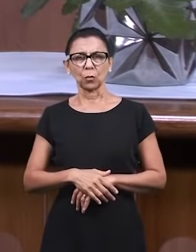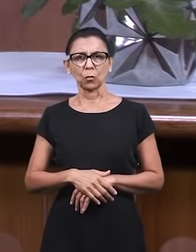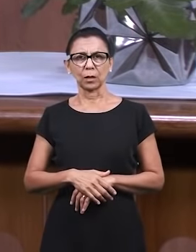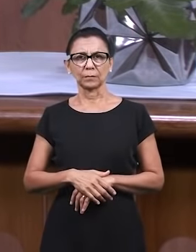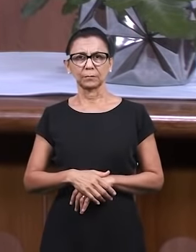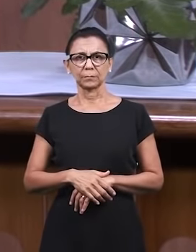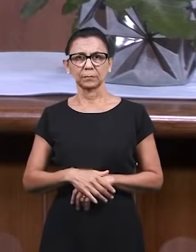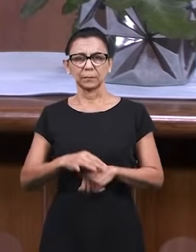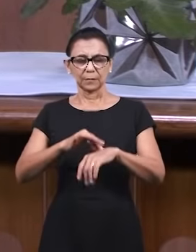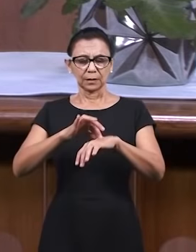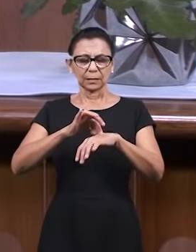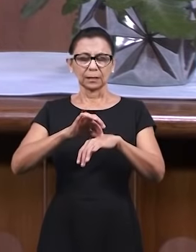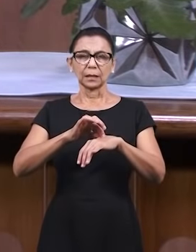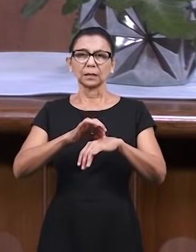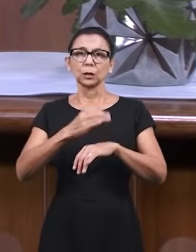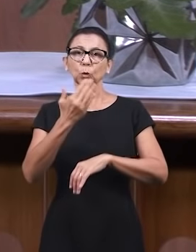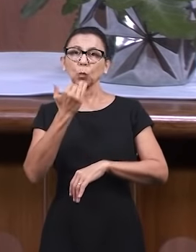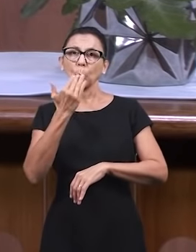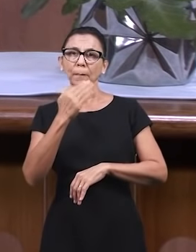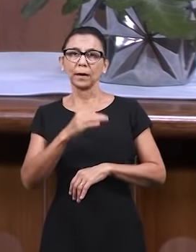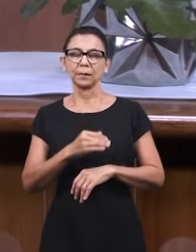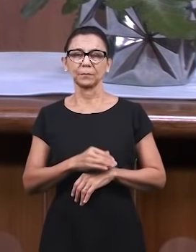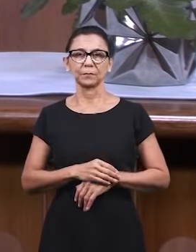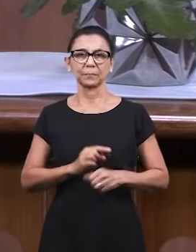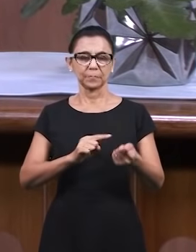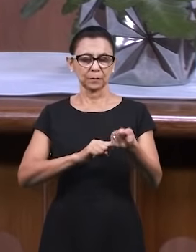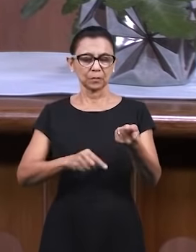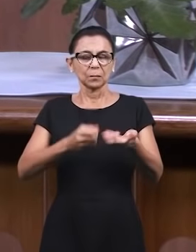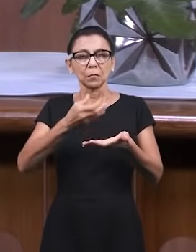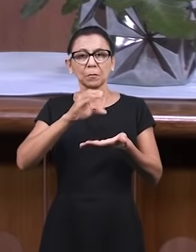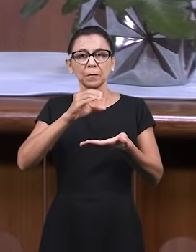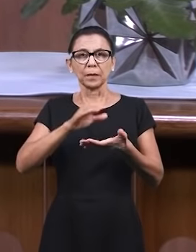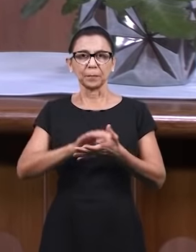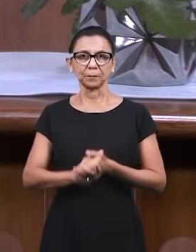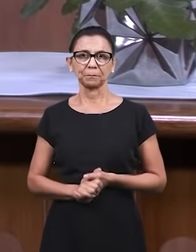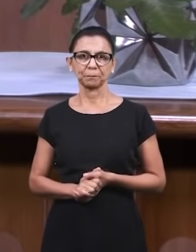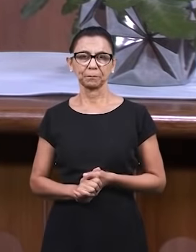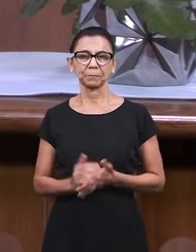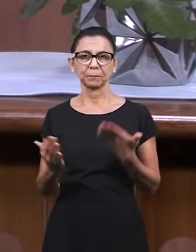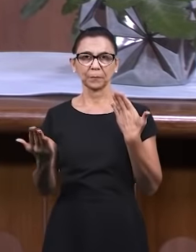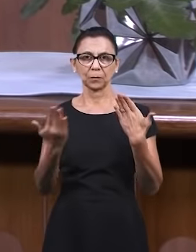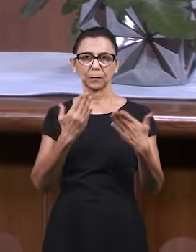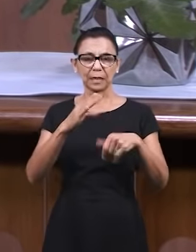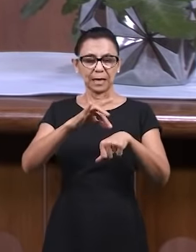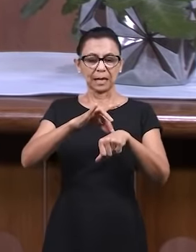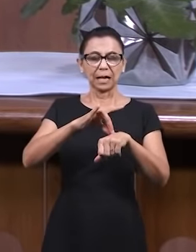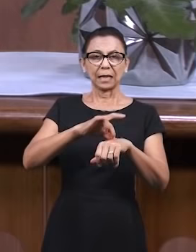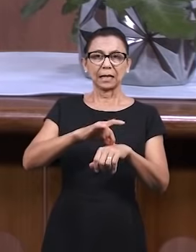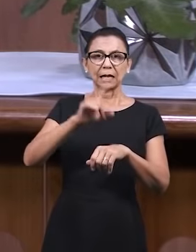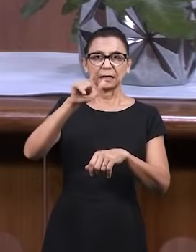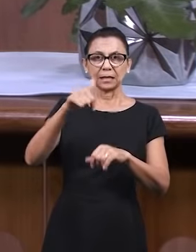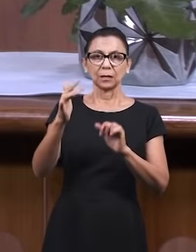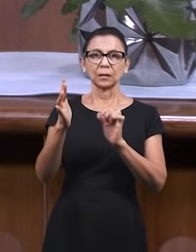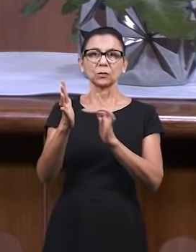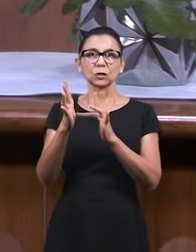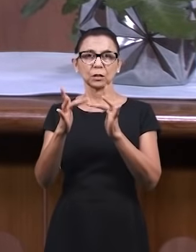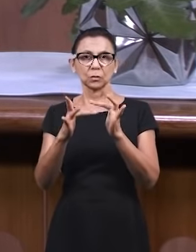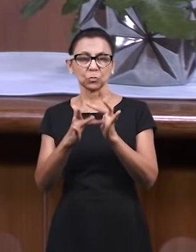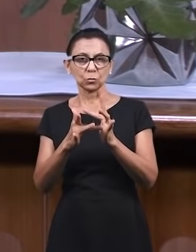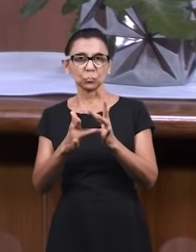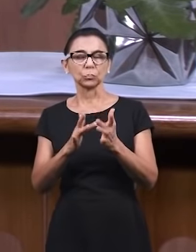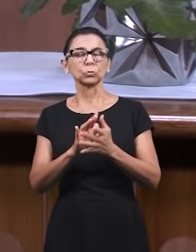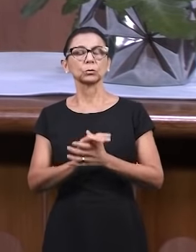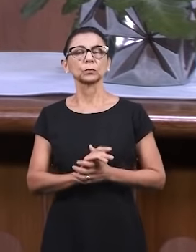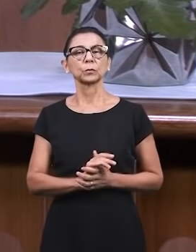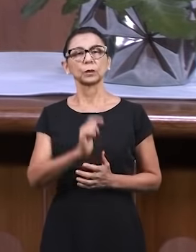porque a carne, ela fala do próprio Senhor, ela fala, ele diz: eu sou o pão da vida que desceu do céu,